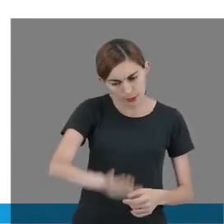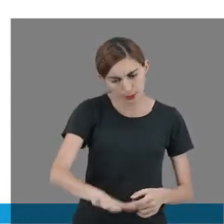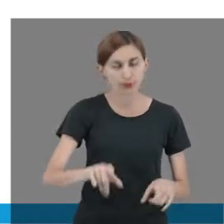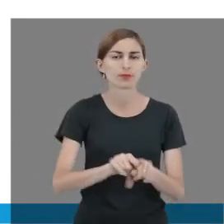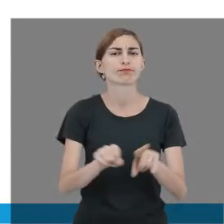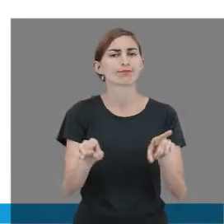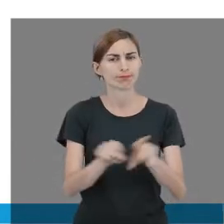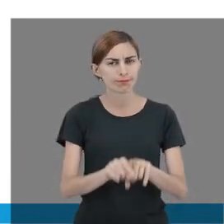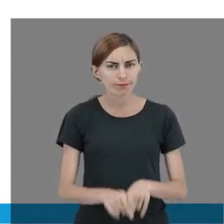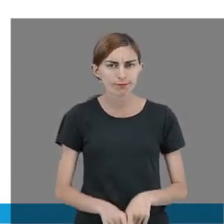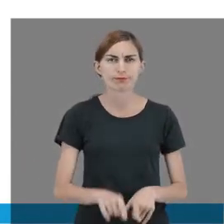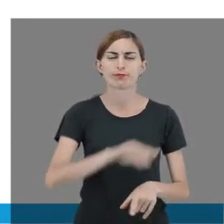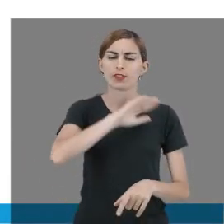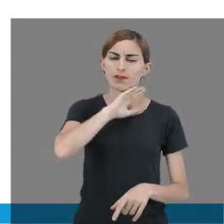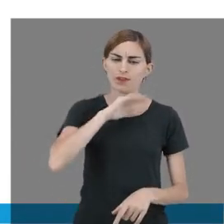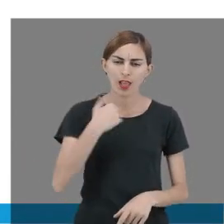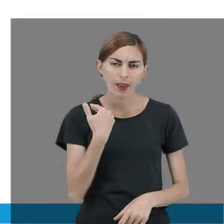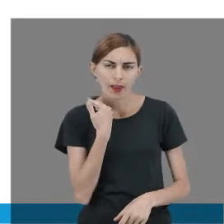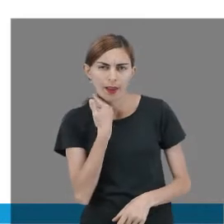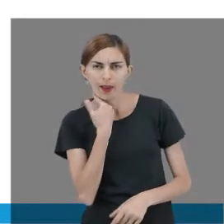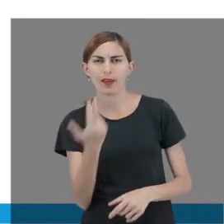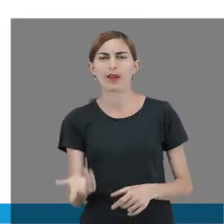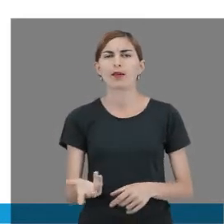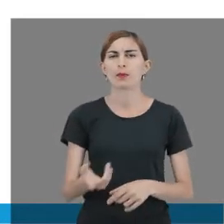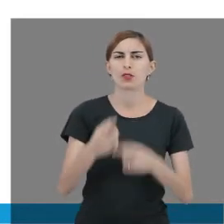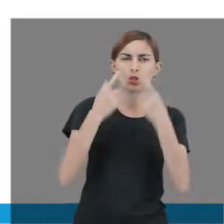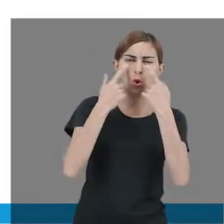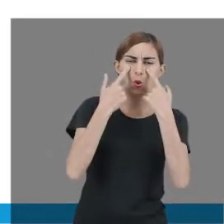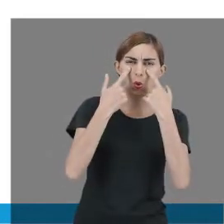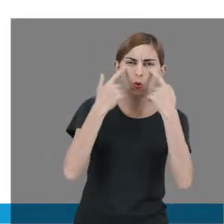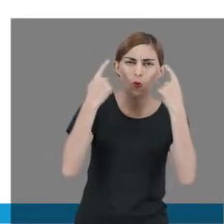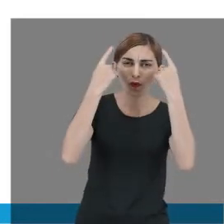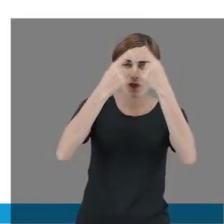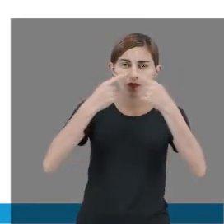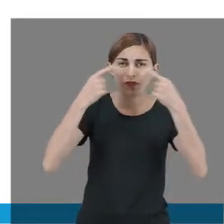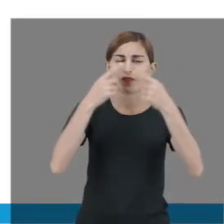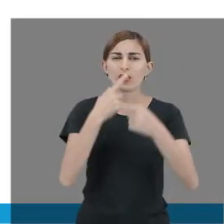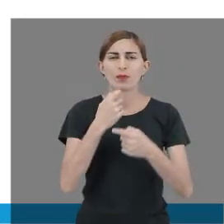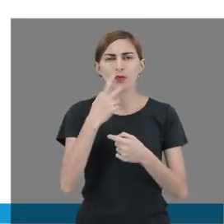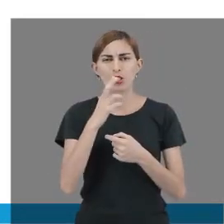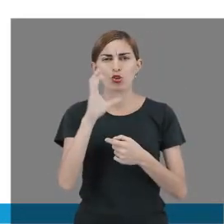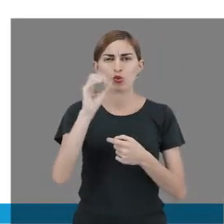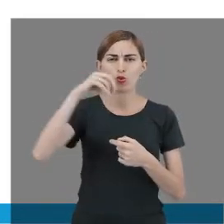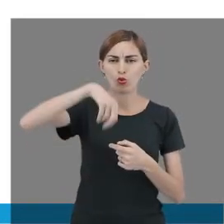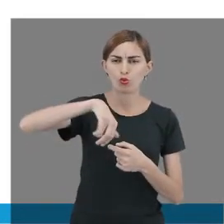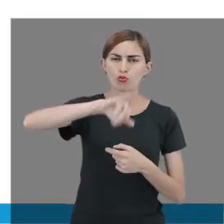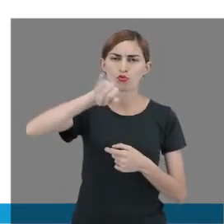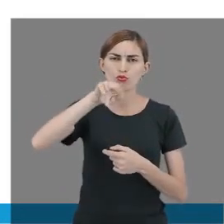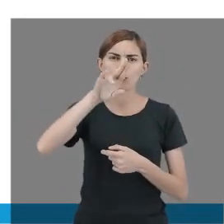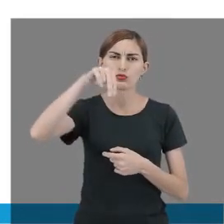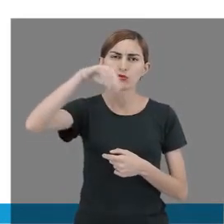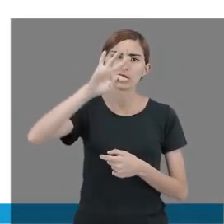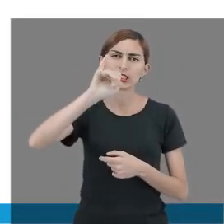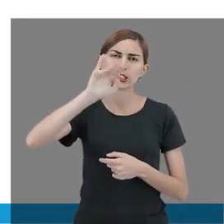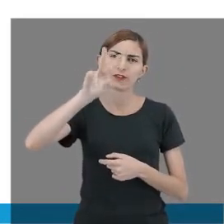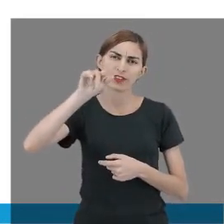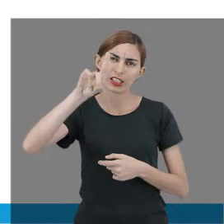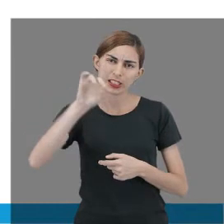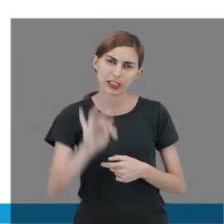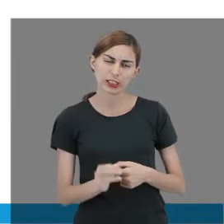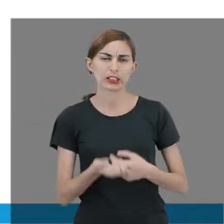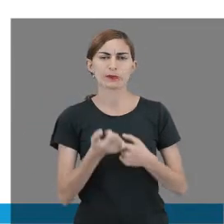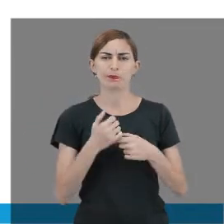quadro de exantema, febre, um quadro de conjuntivite, mas até então não existia relato nenhum de